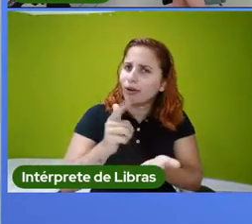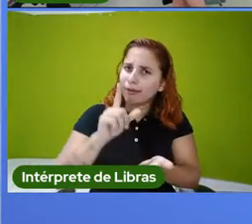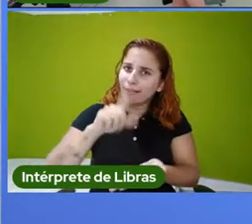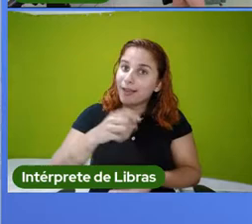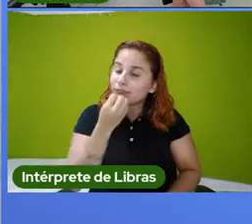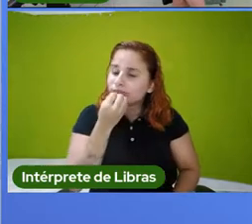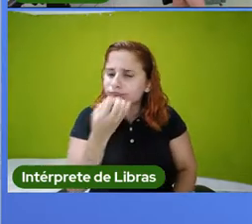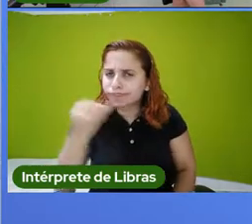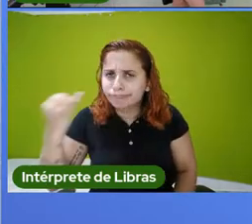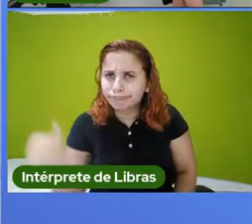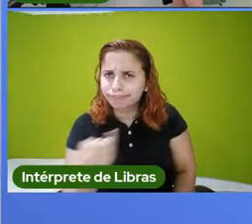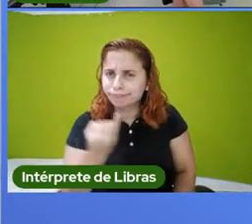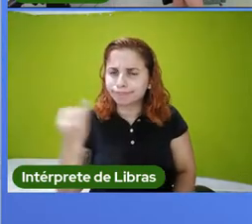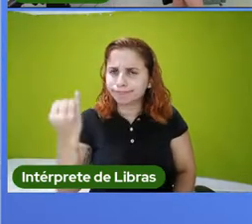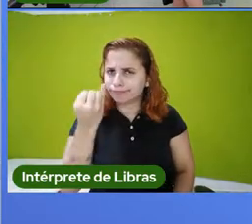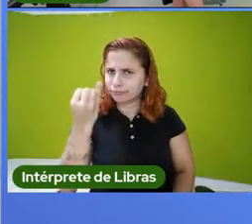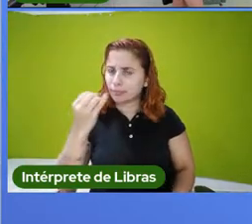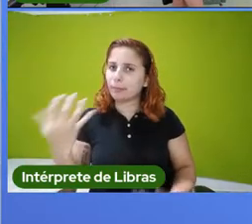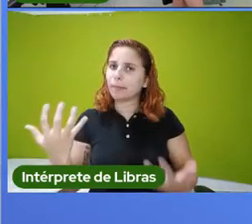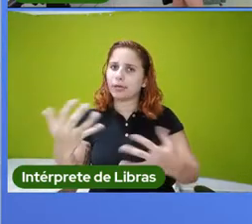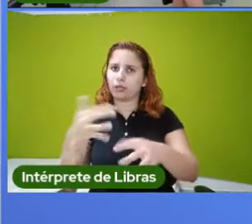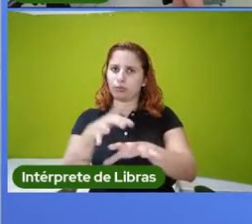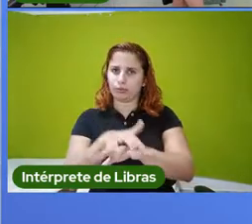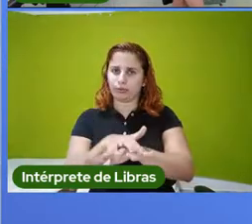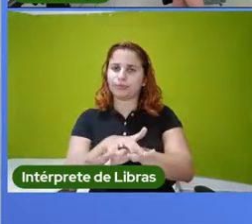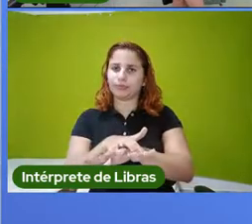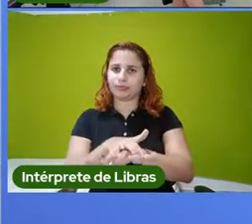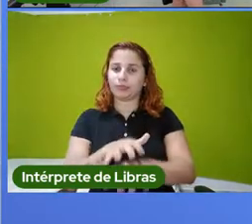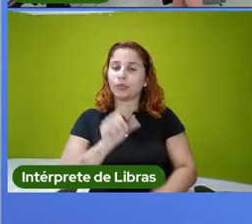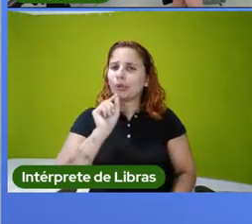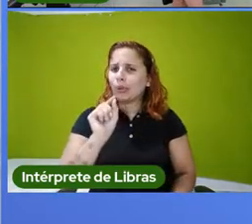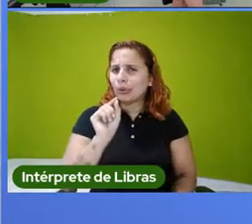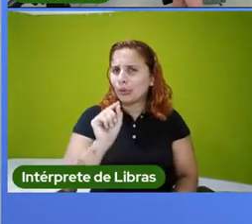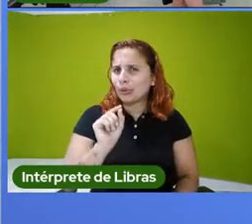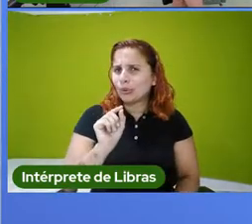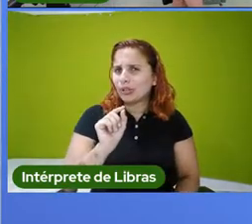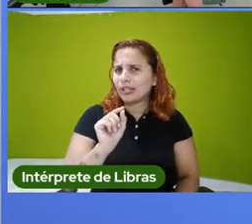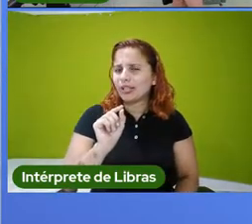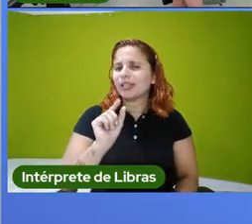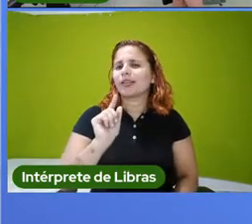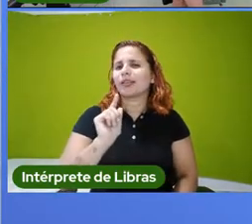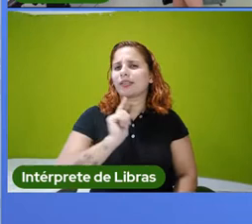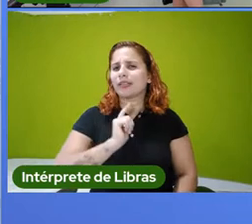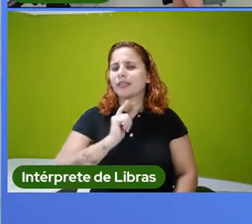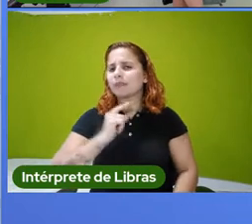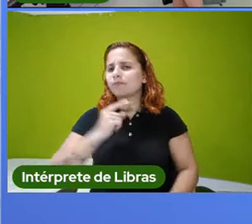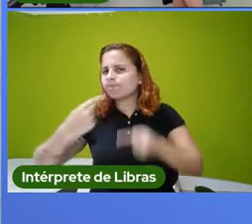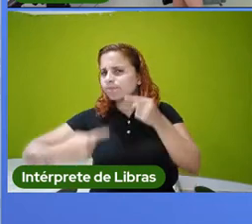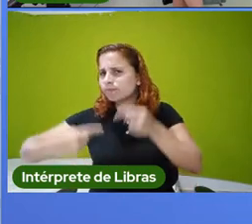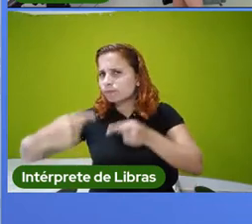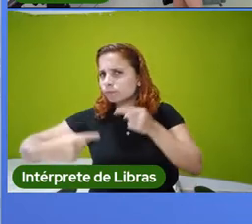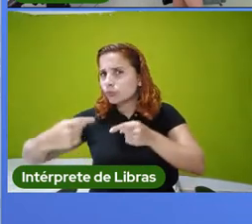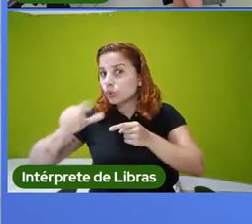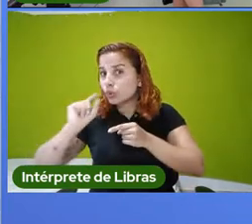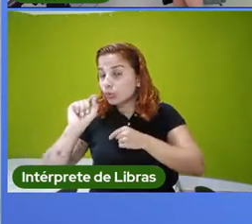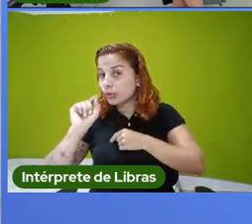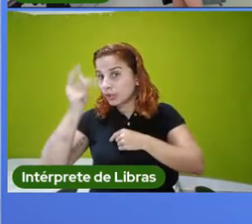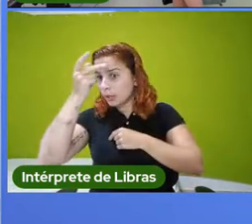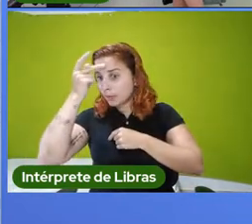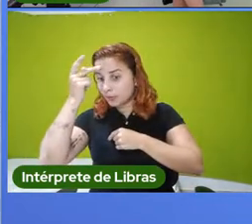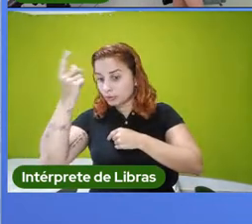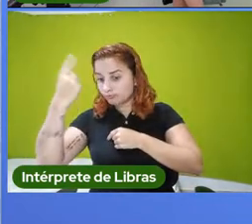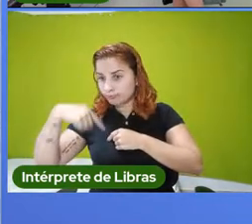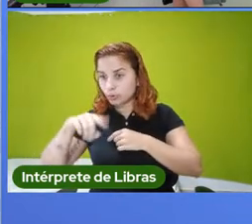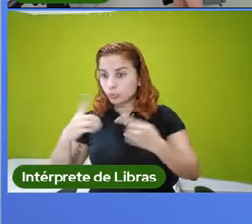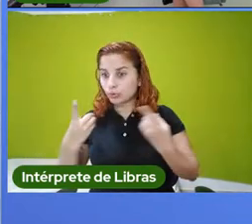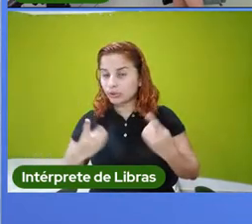fundamental para a inclusão, porque algo que o debate dos direitos da pessoa com deficiência introduziu no